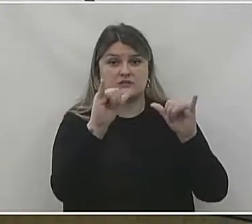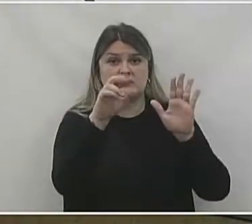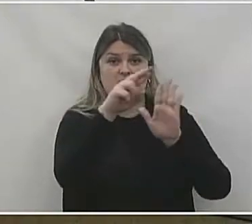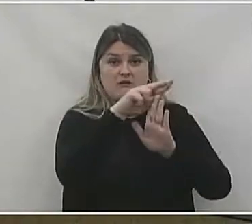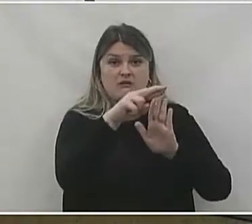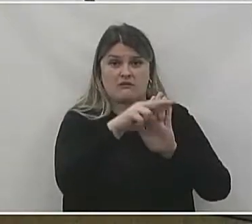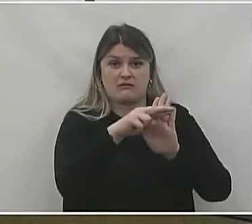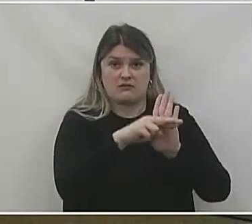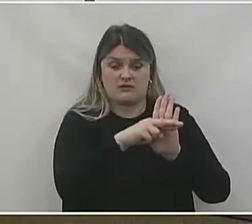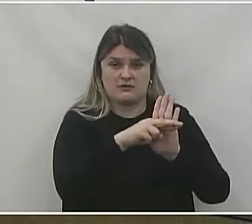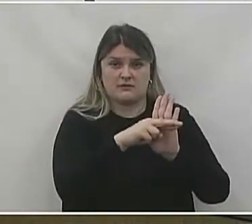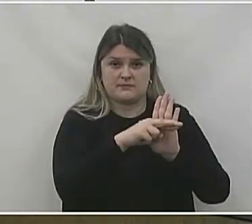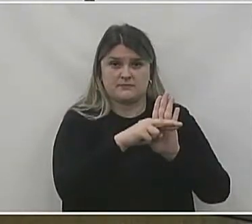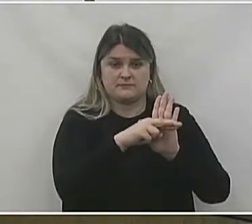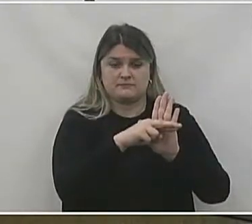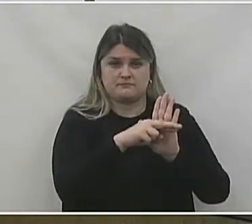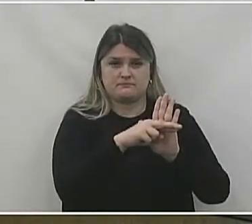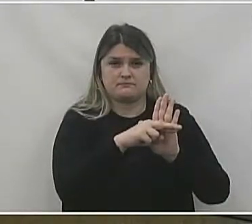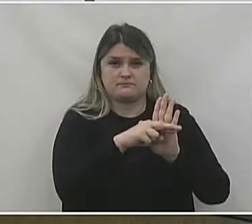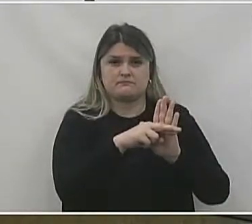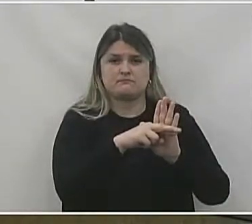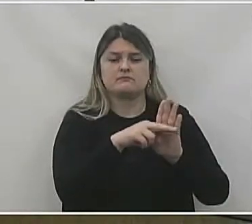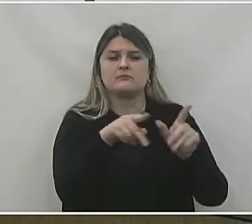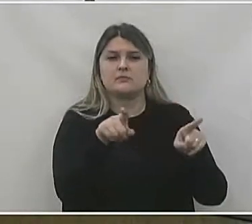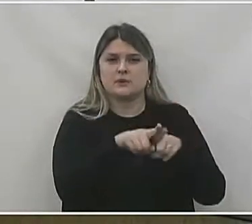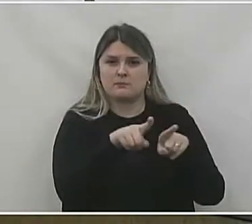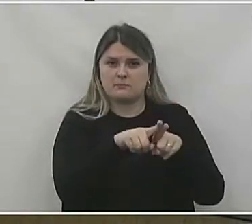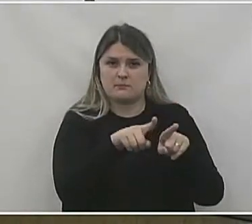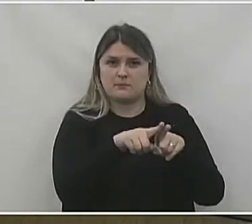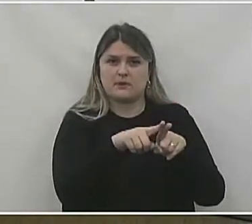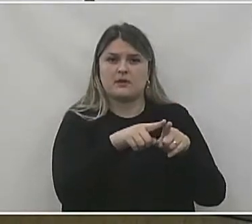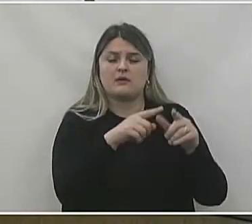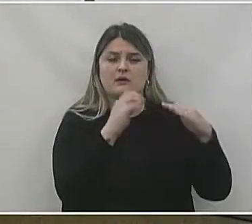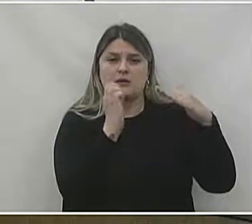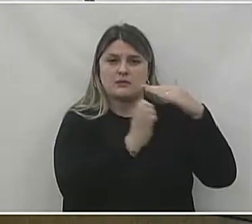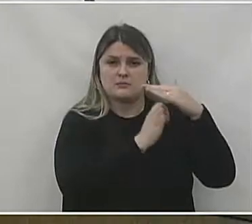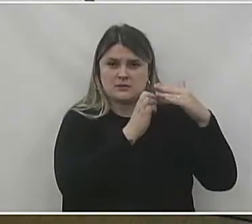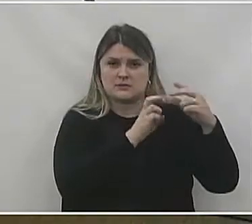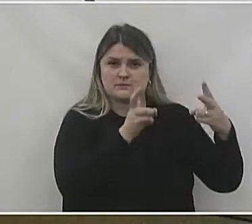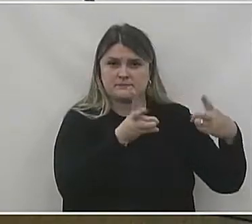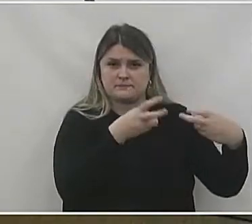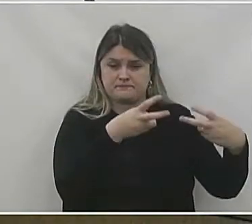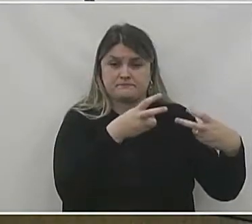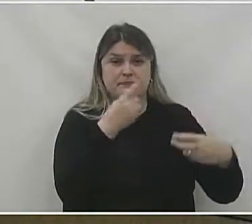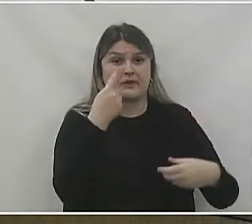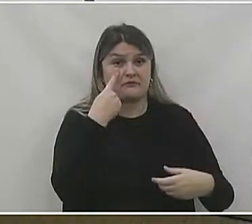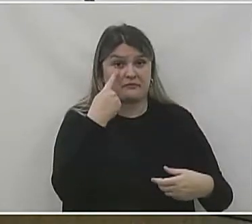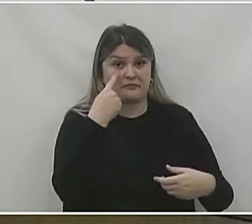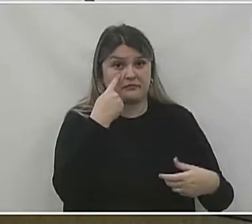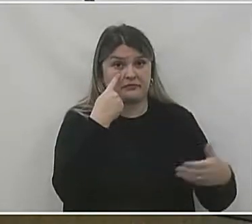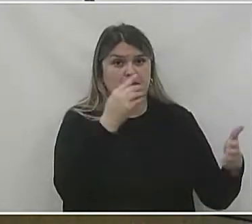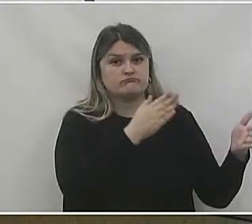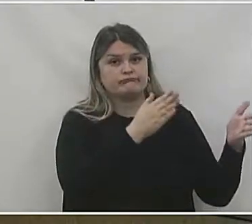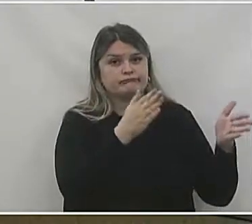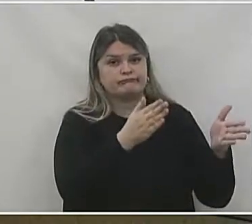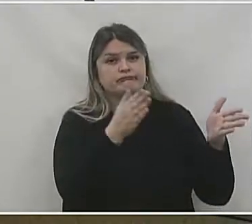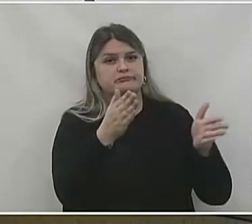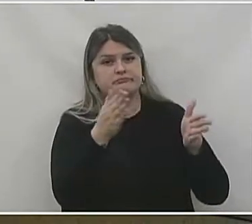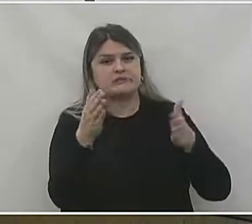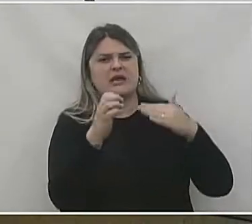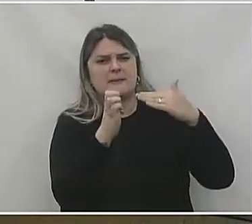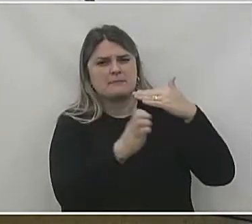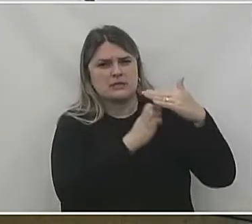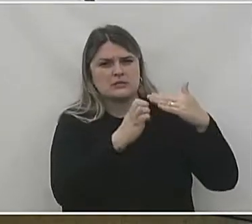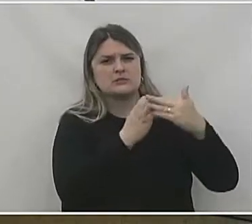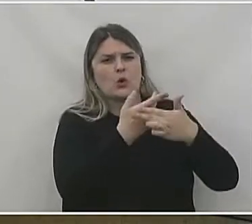irregularidade que era constatar também passou para ir para isso certo então vocês vejam as benesses que ter